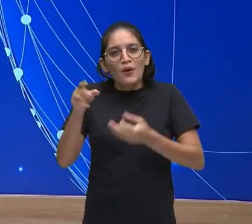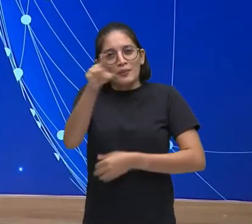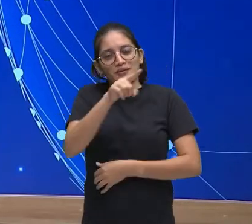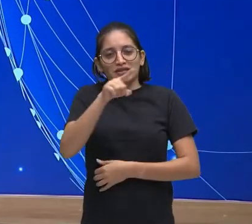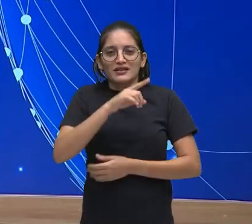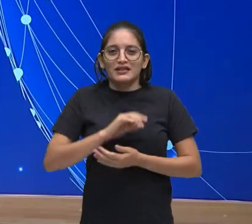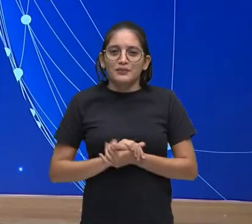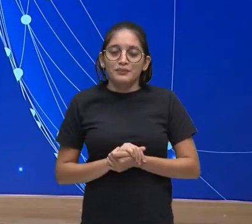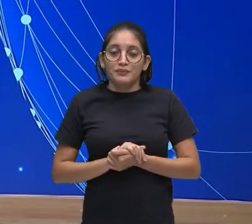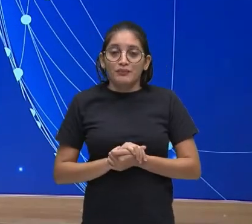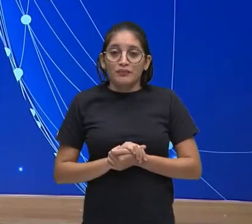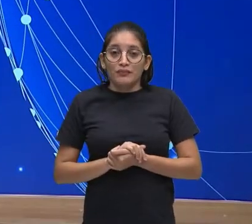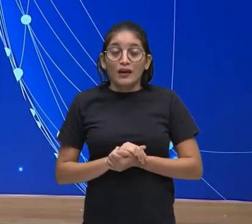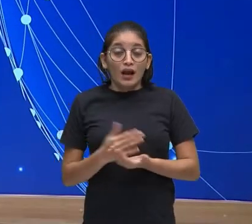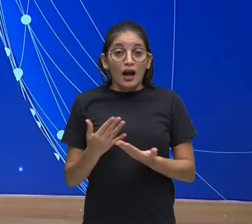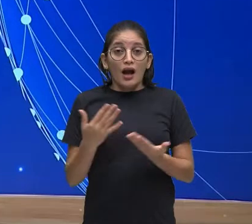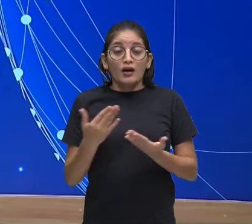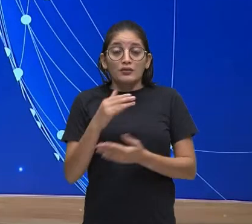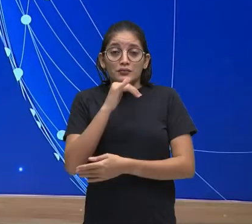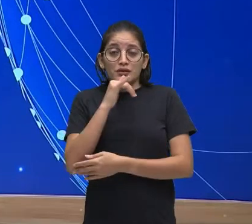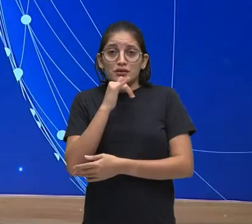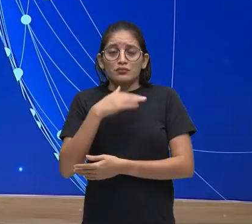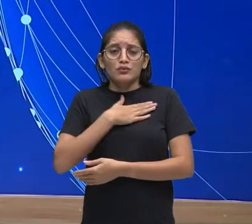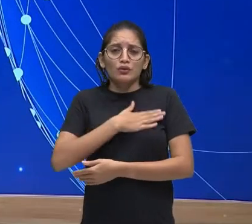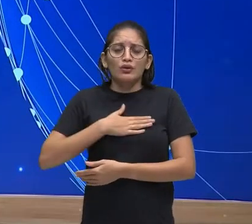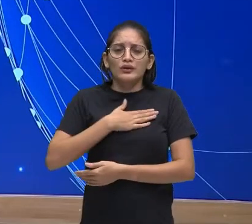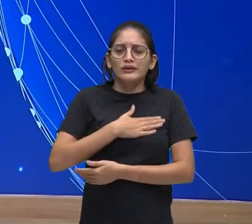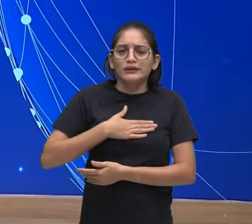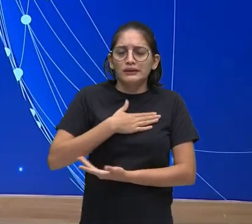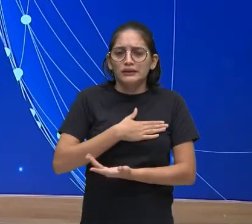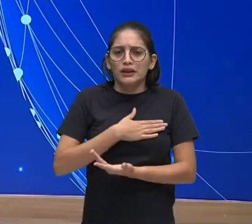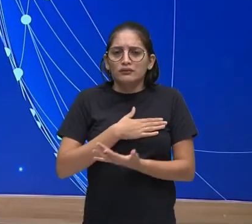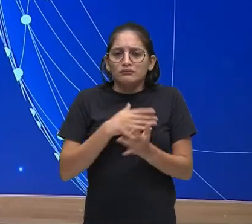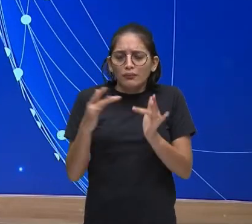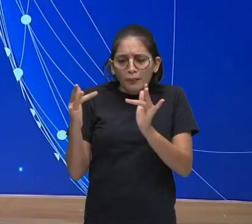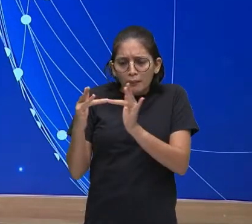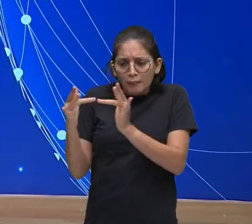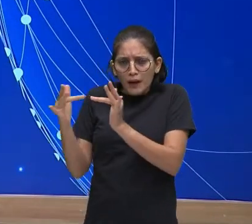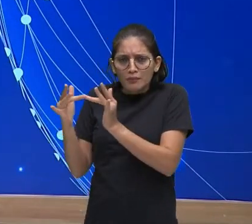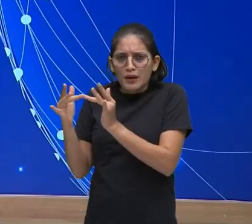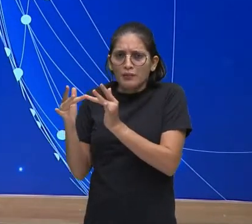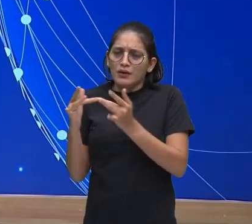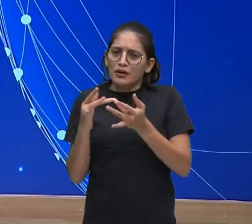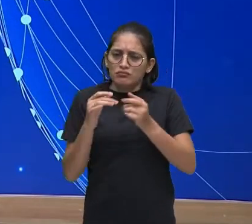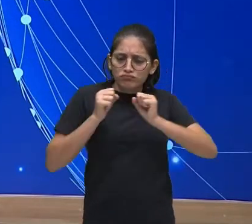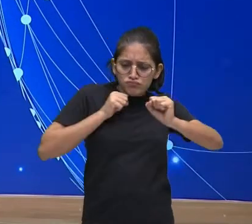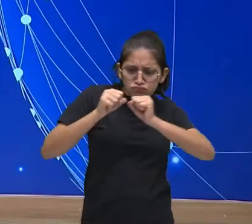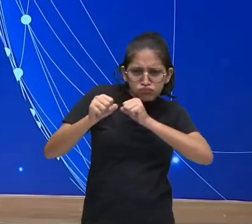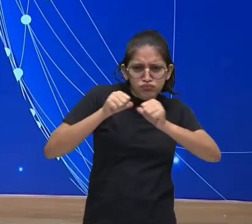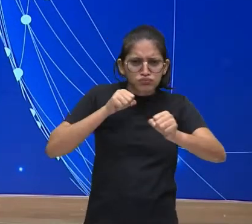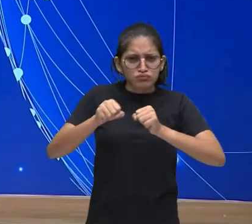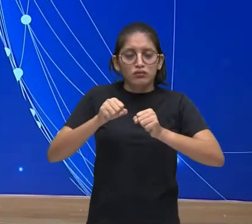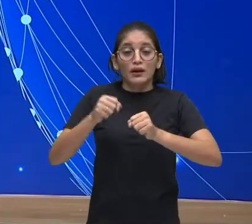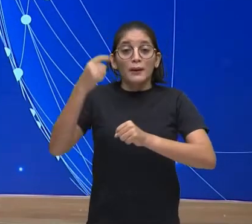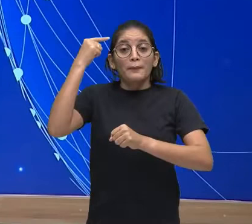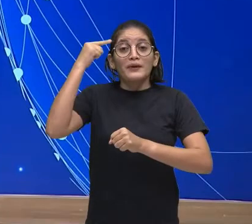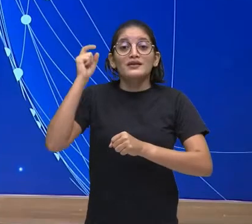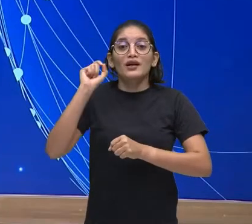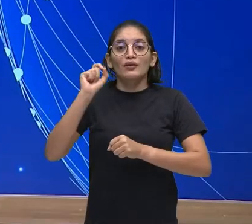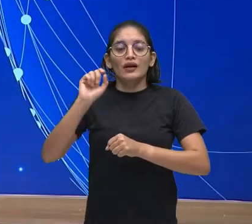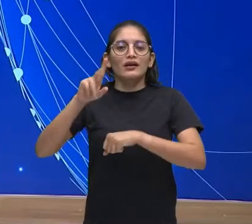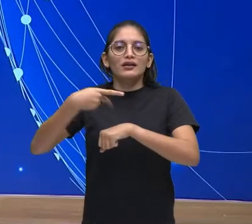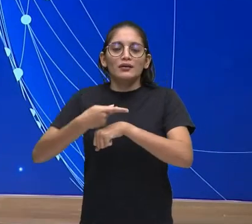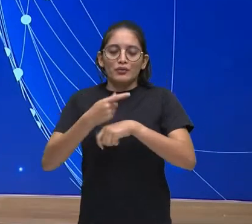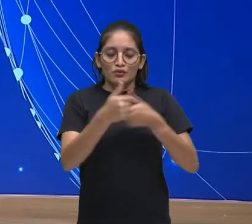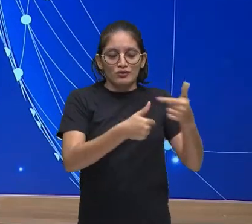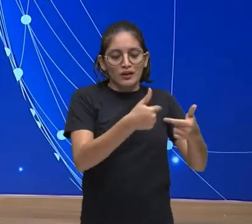você. Agora, se você gosta de algo mais contato, mais luta, mais fight, você pode pensar, depois do